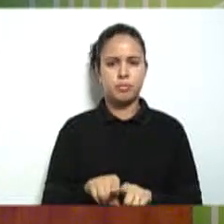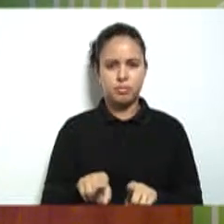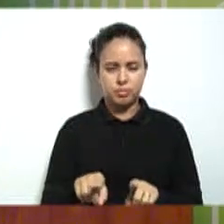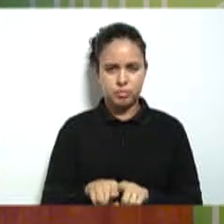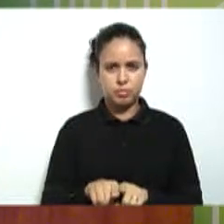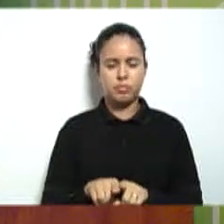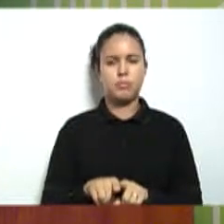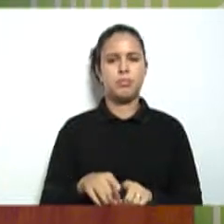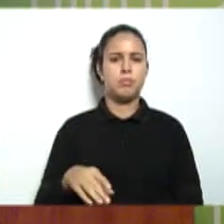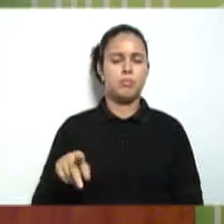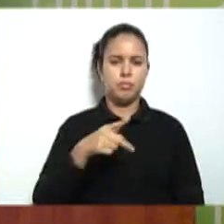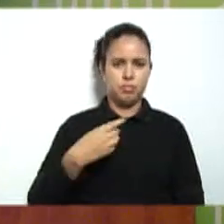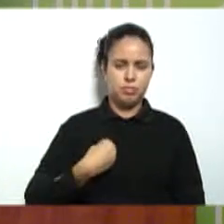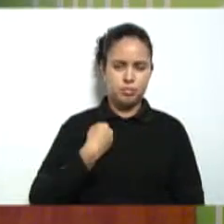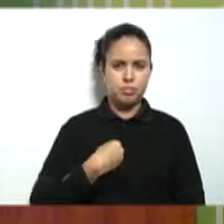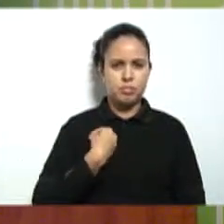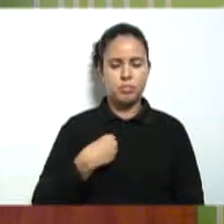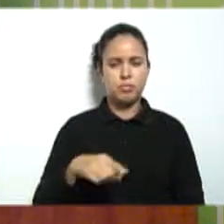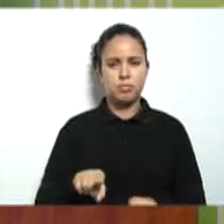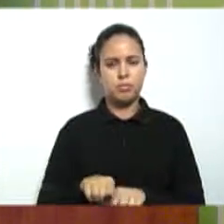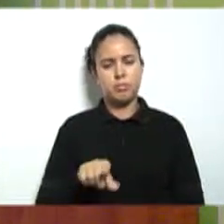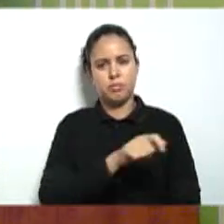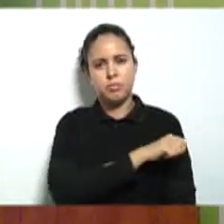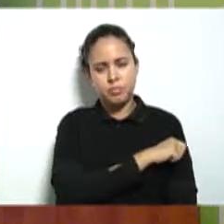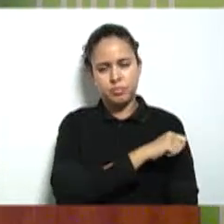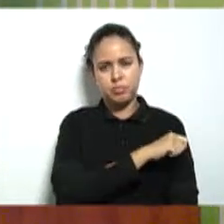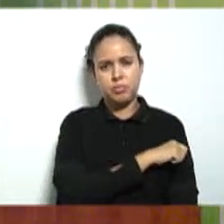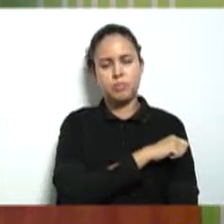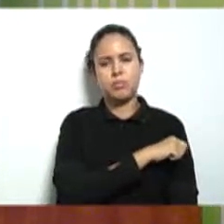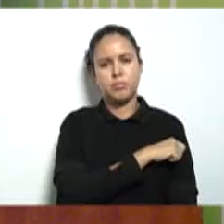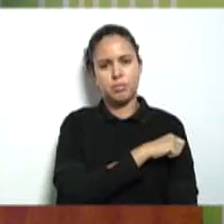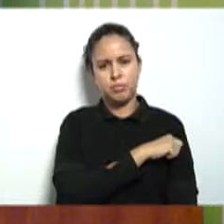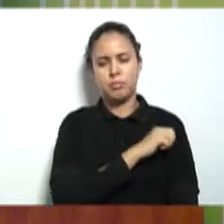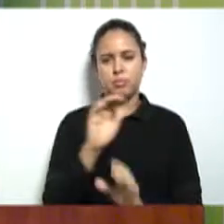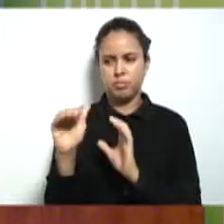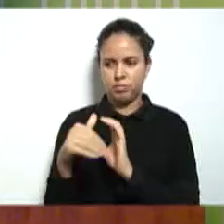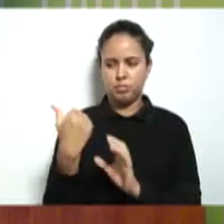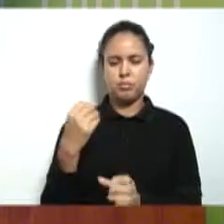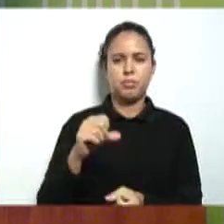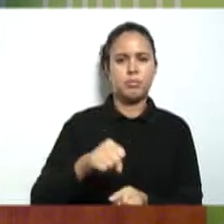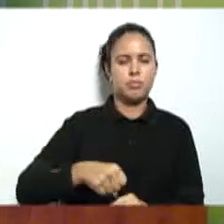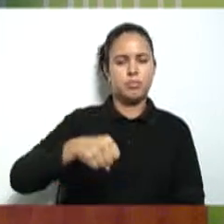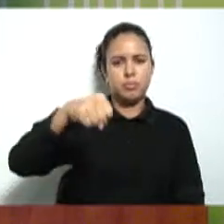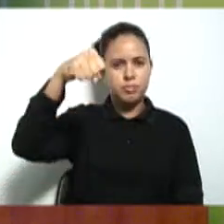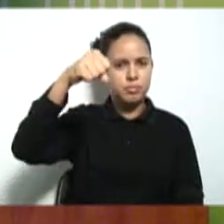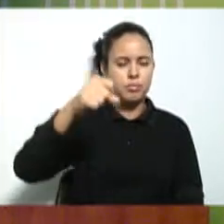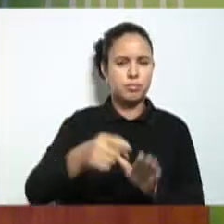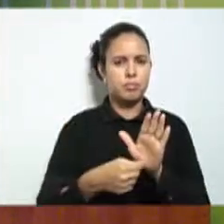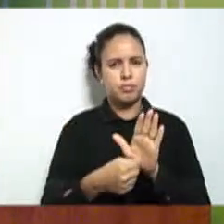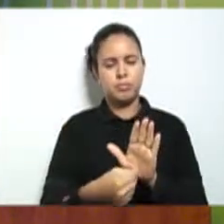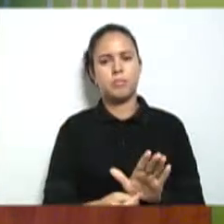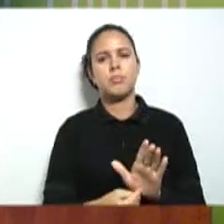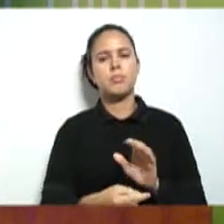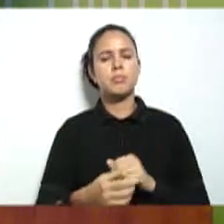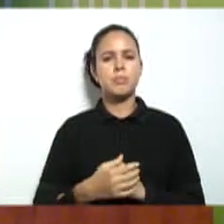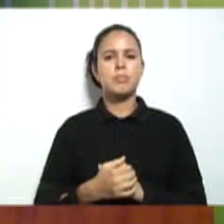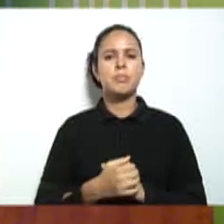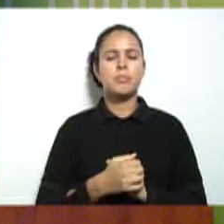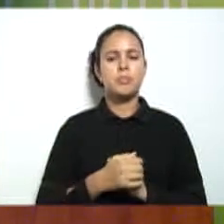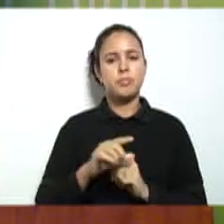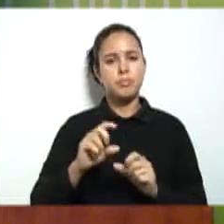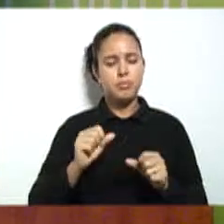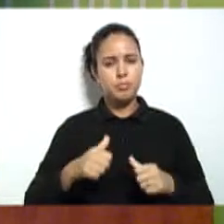professor presencial, né? E também os alunos que mandaram seu banner para cá pra gente apresentar. É uma coisa que a gente tem muito orgulho, é